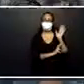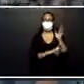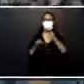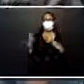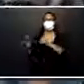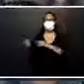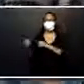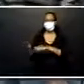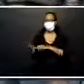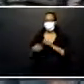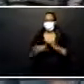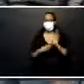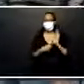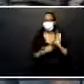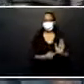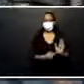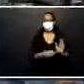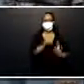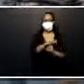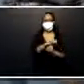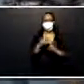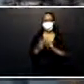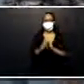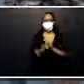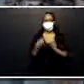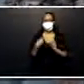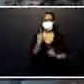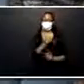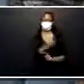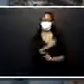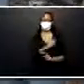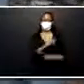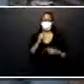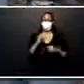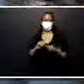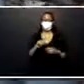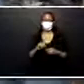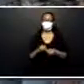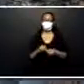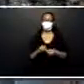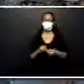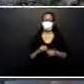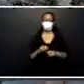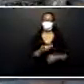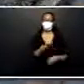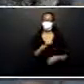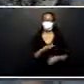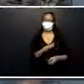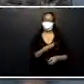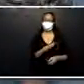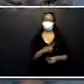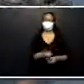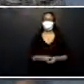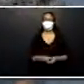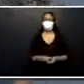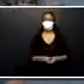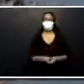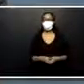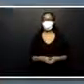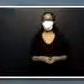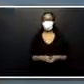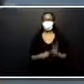demonstra que sociedade estamos construindo. Aqui vamos